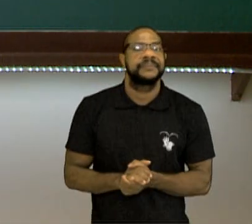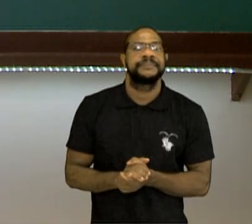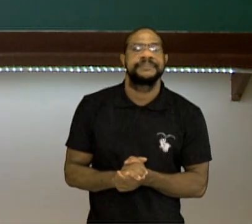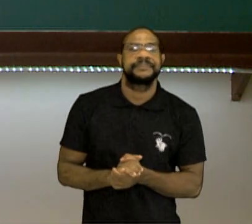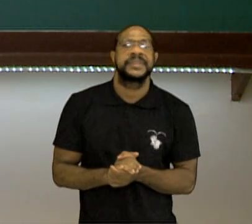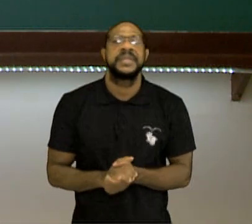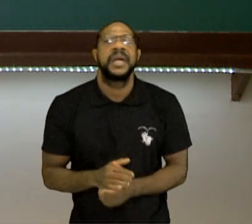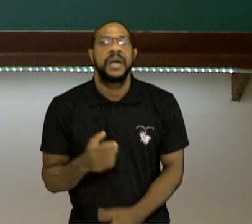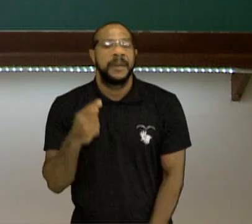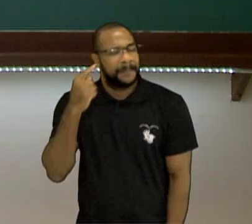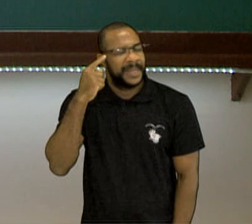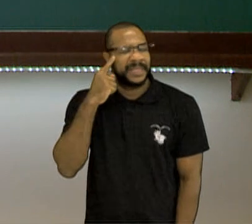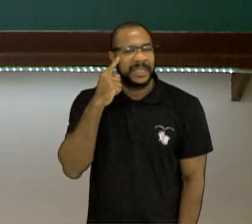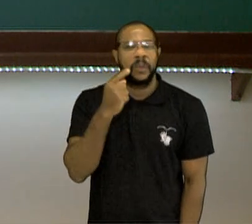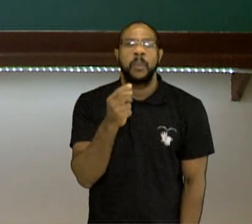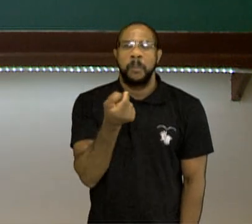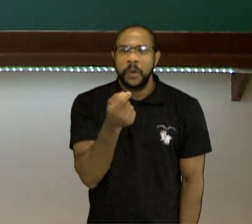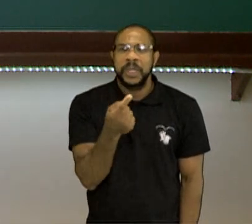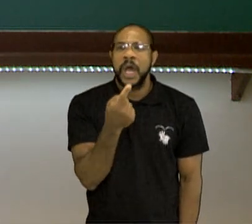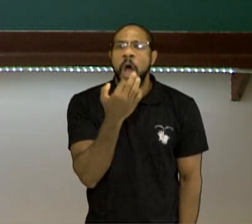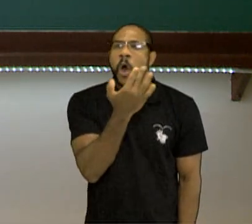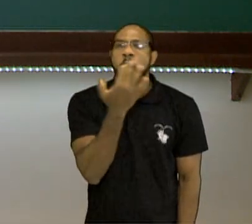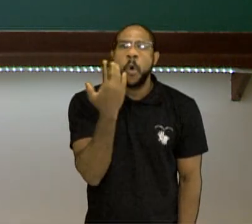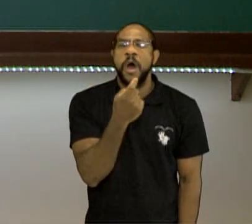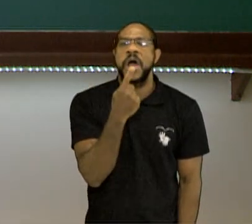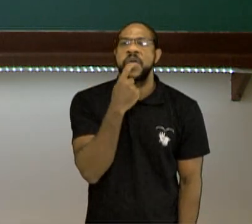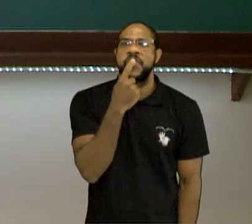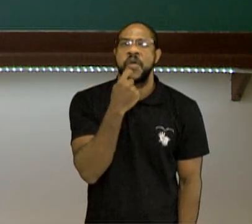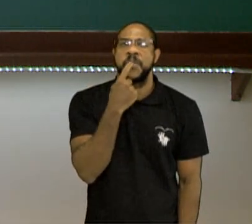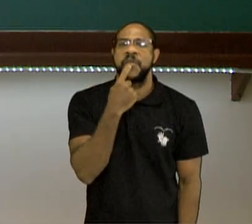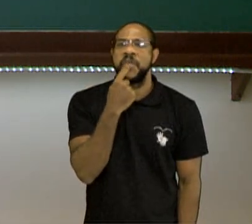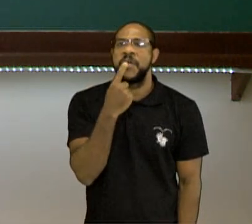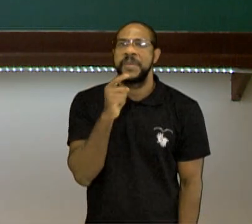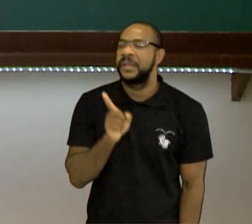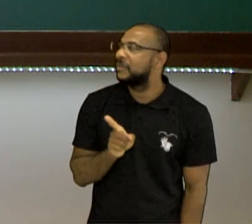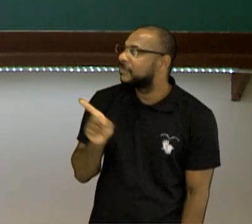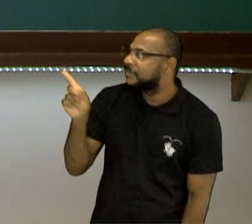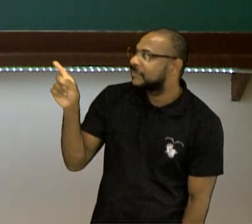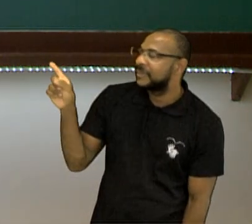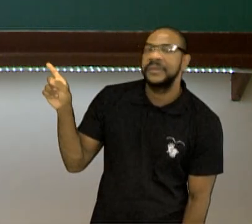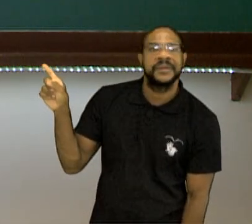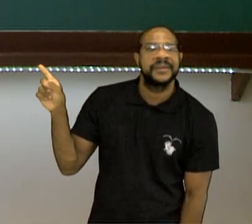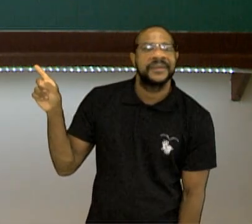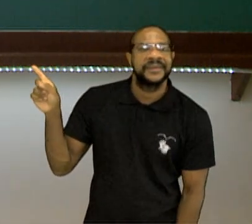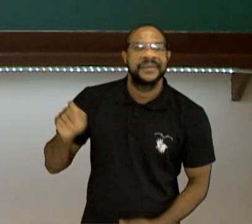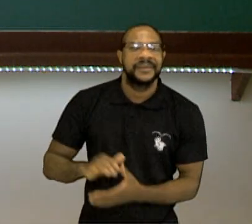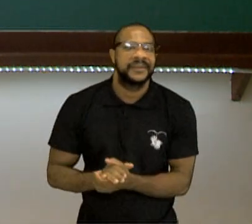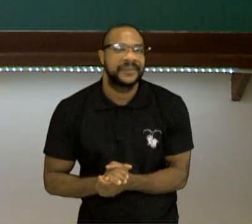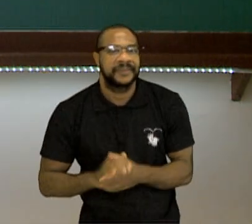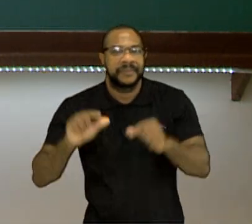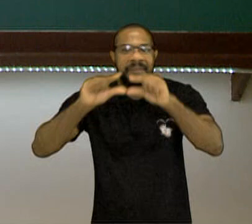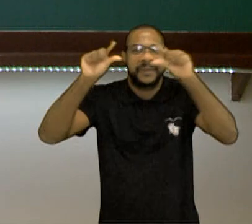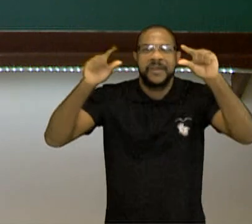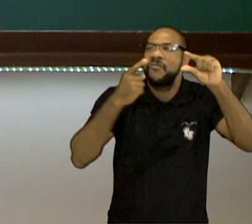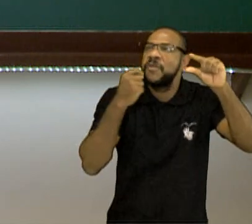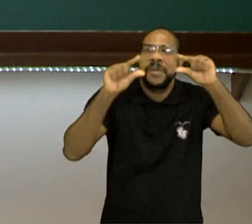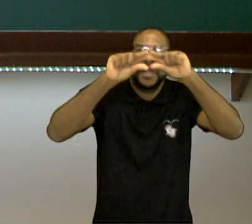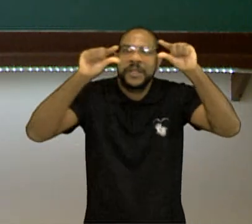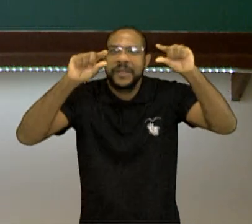pouquinho na cor vermelha, né? Então, o vermelho, né? Em determinadas